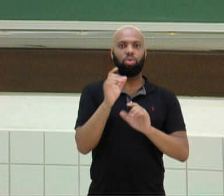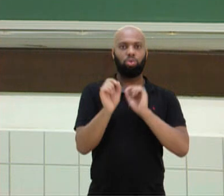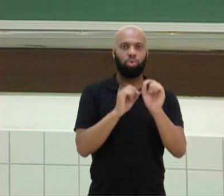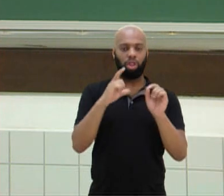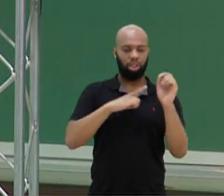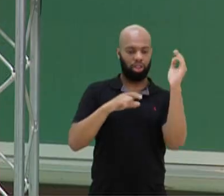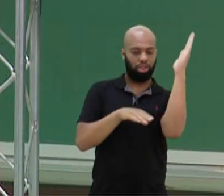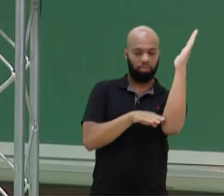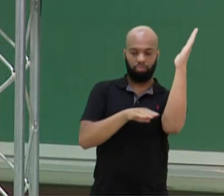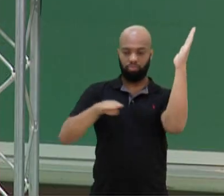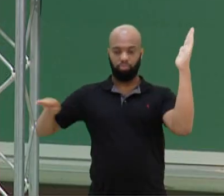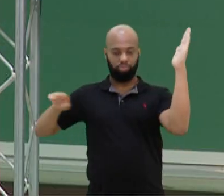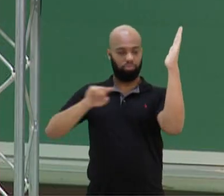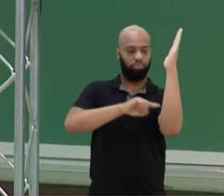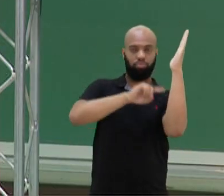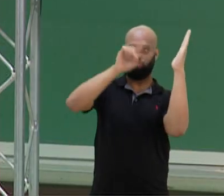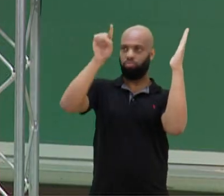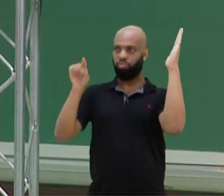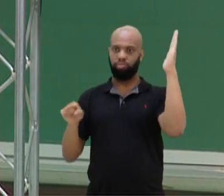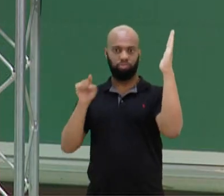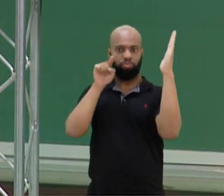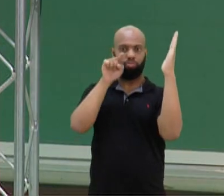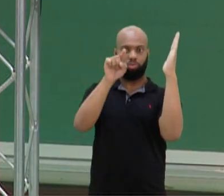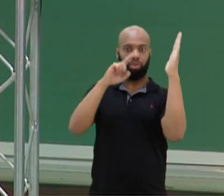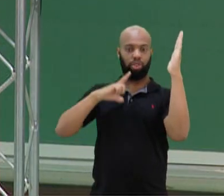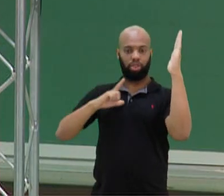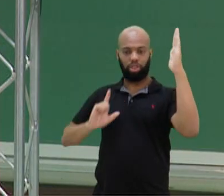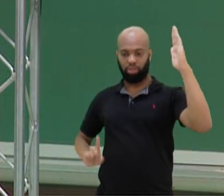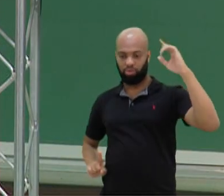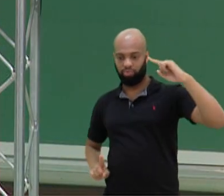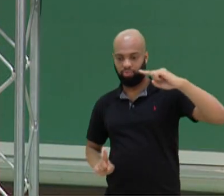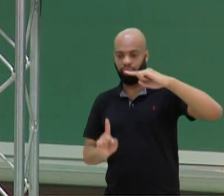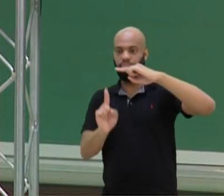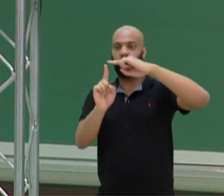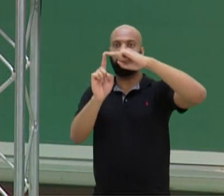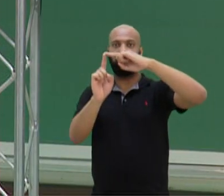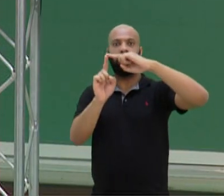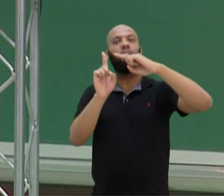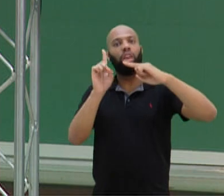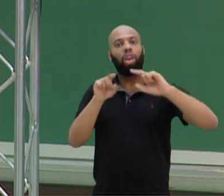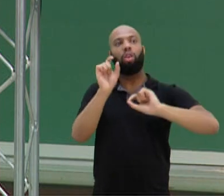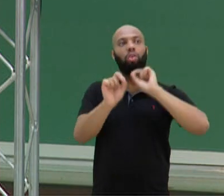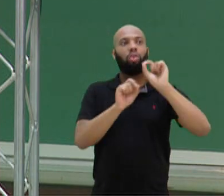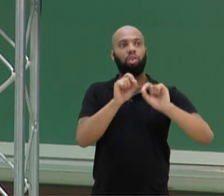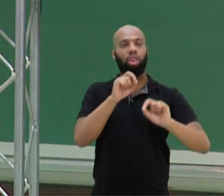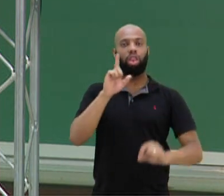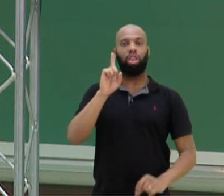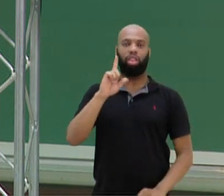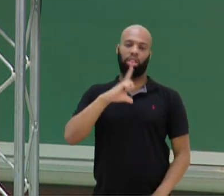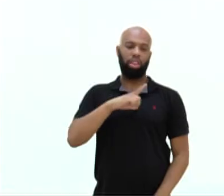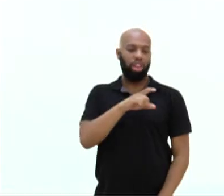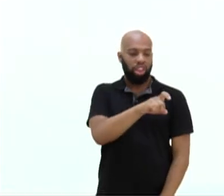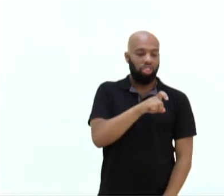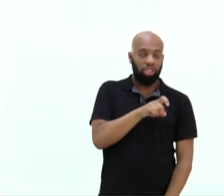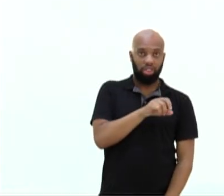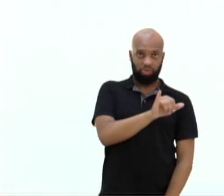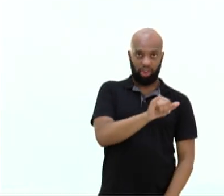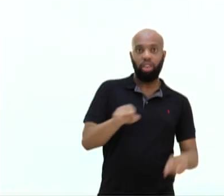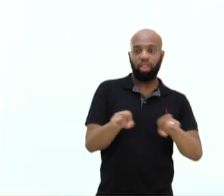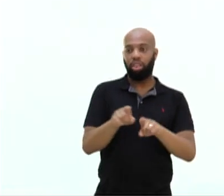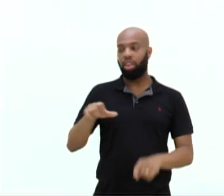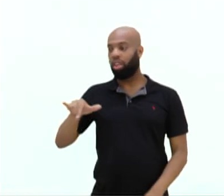ponto cartesiano de duas coordenadas, que a gente identifica como coordenada x e coordenada